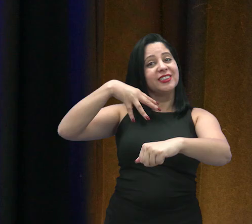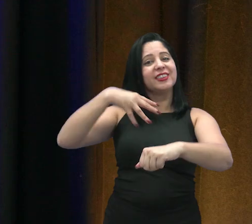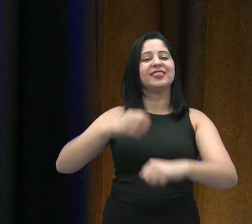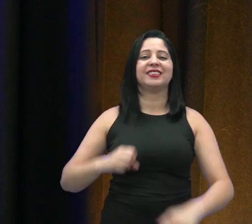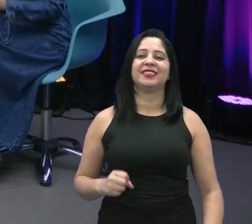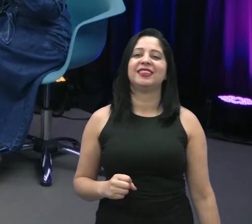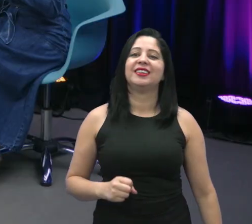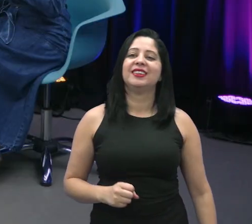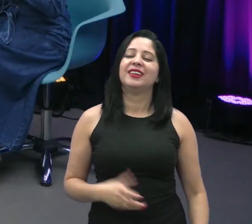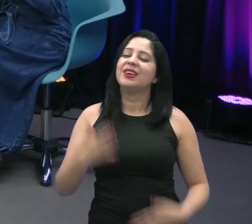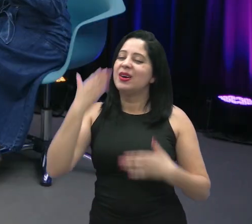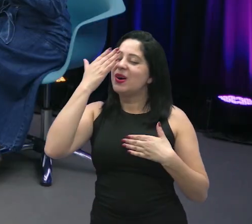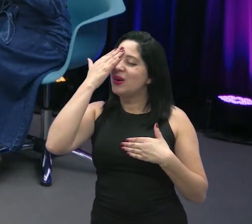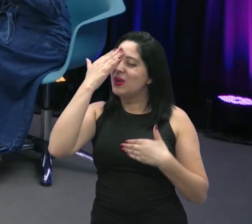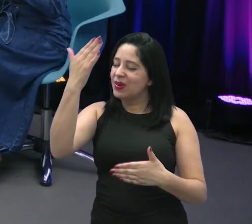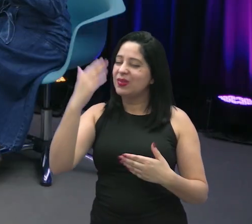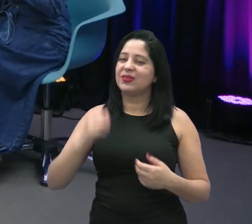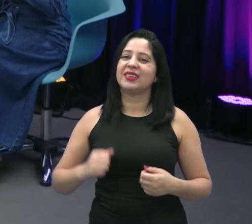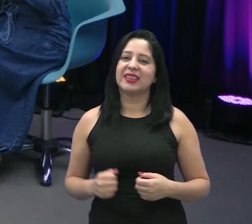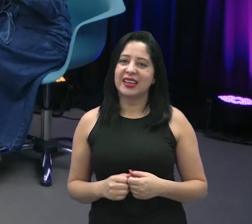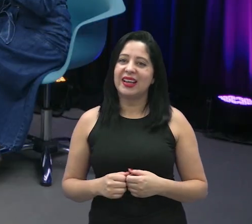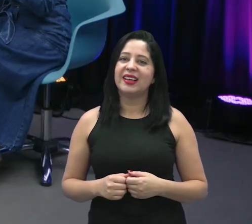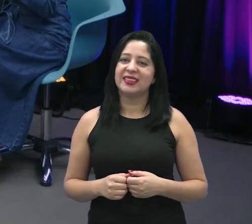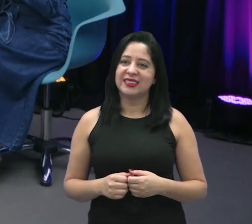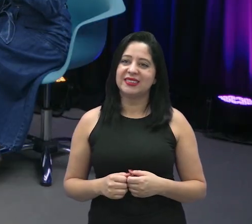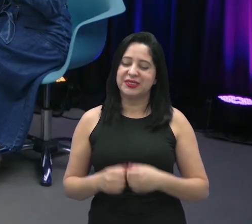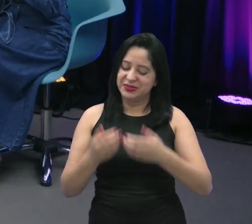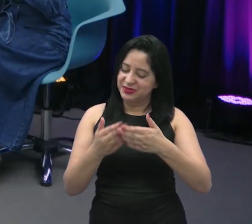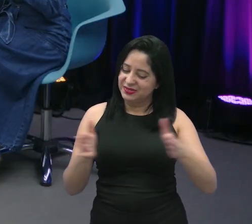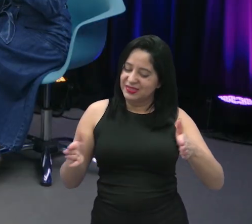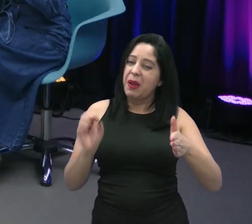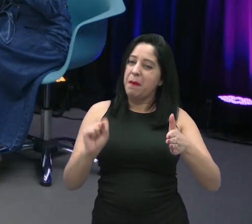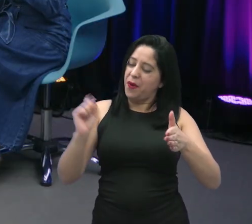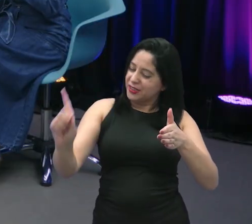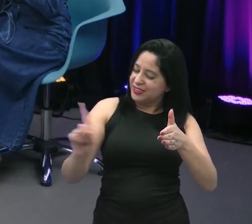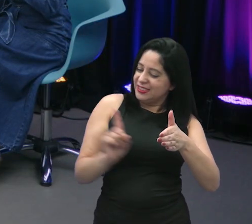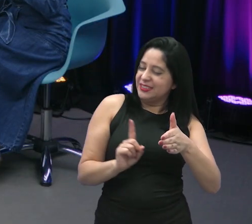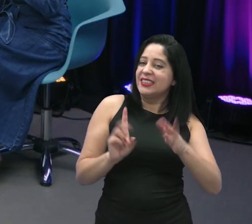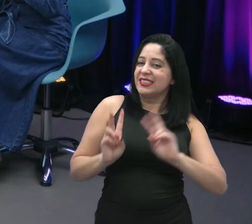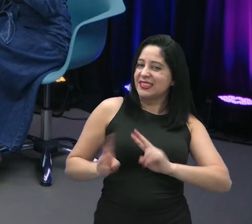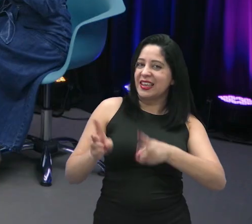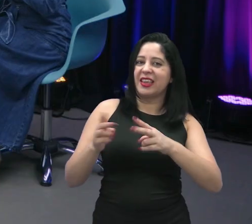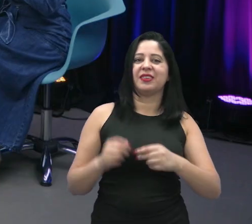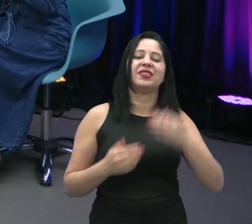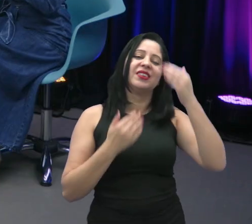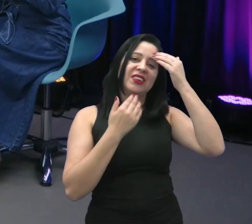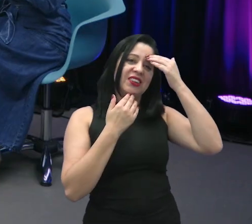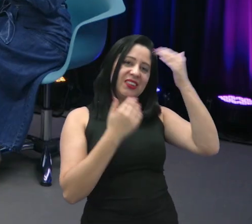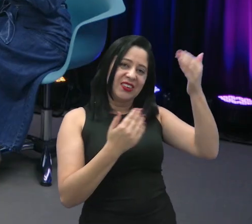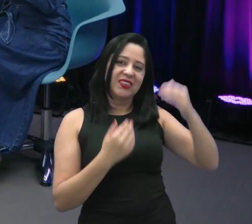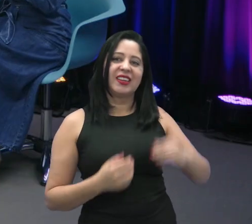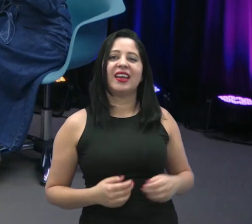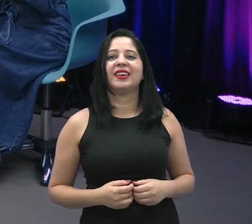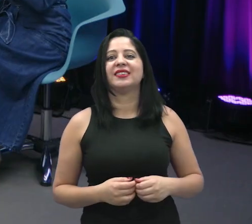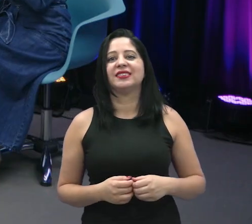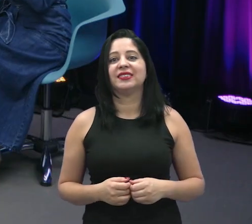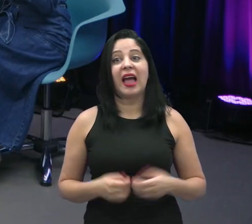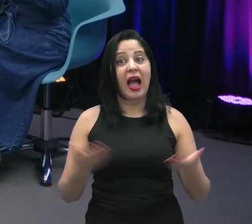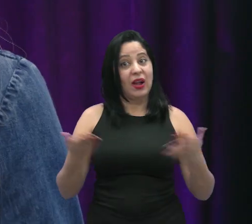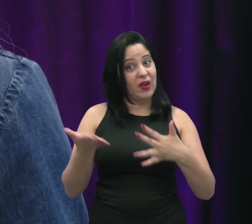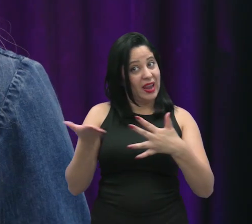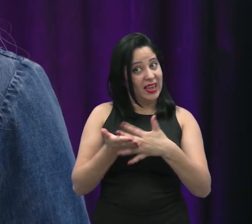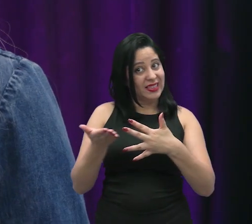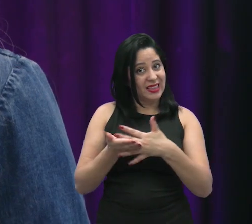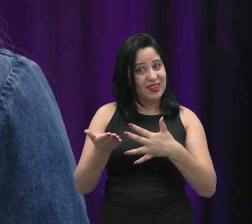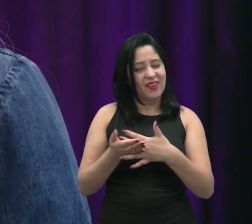ser sempre bem-vindo. Petite, muito obrigada. Obrigado. Estúdios abertos para a gente falar mais sobre isso. Joia, agradeço. E, gente, vamos para um